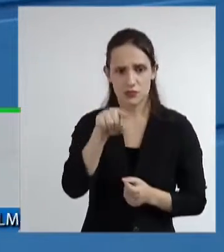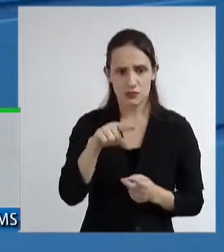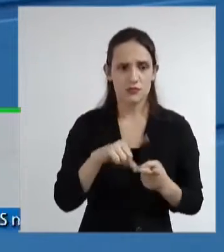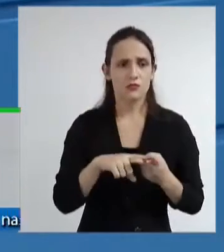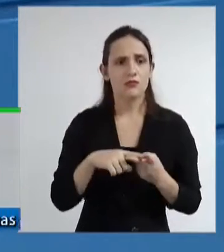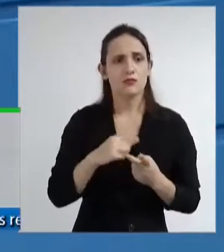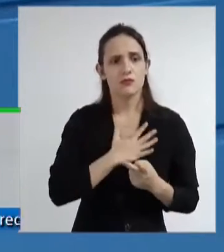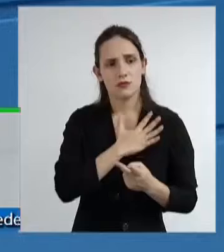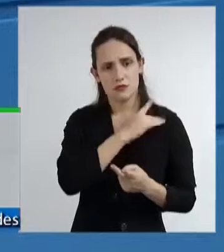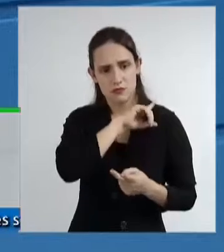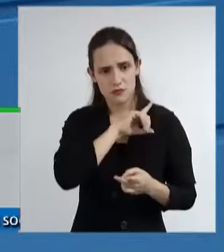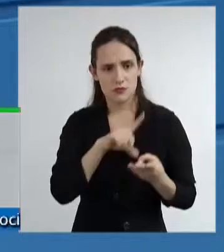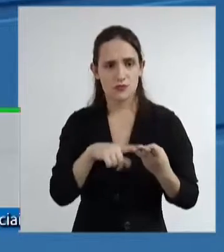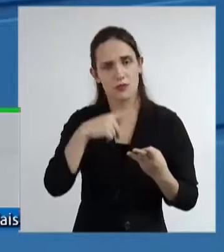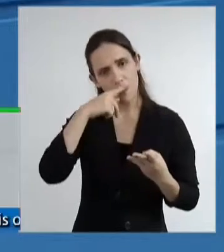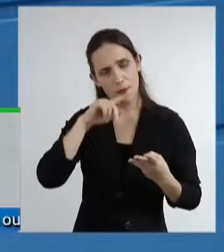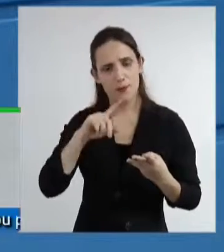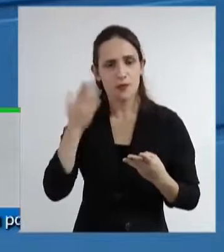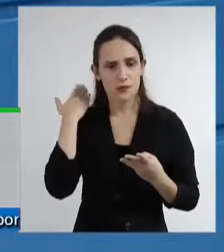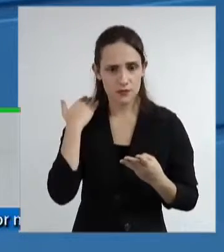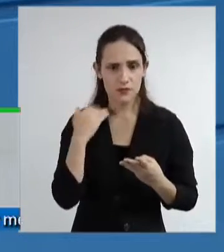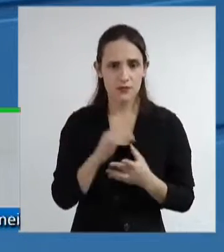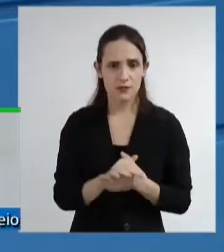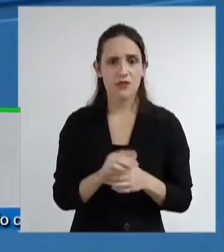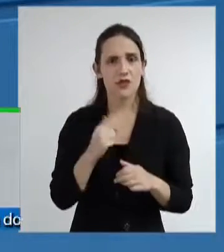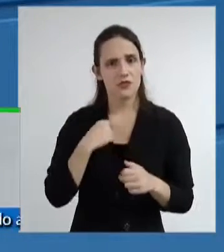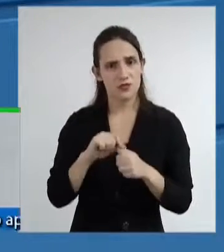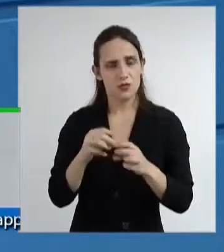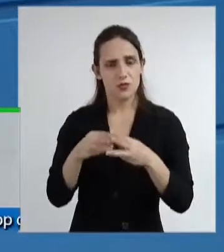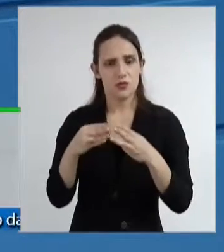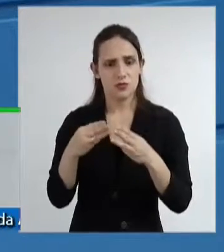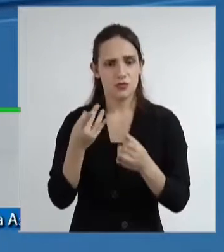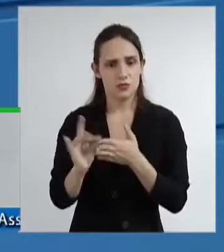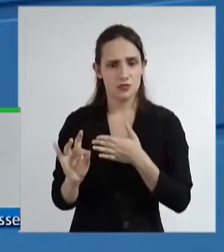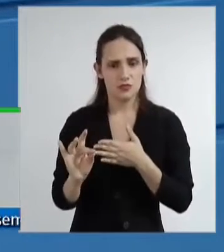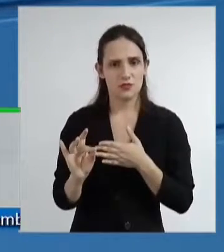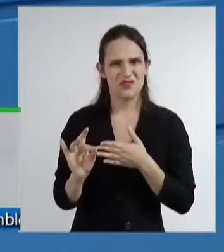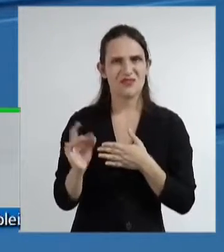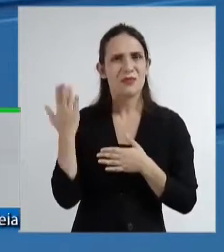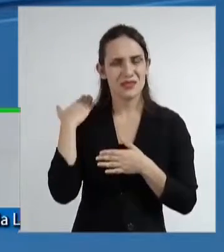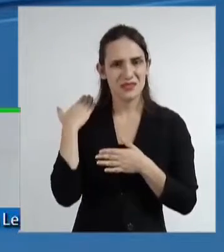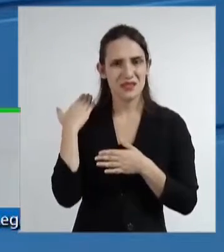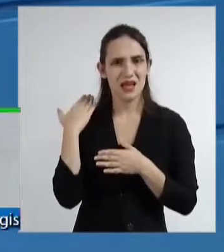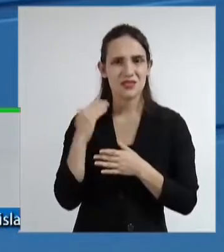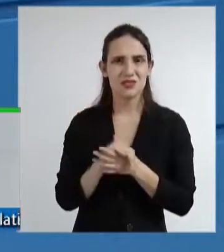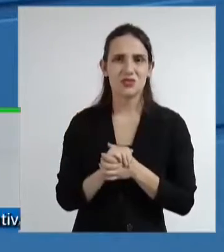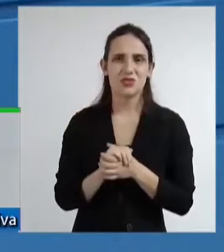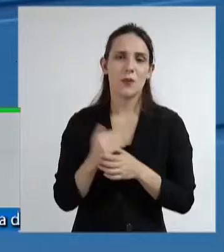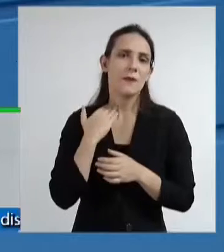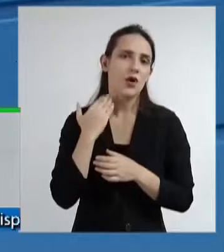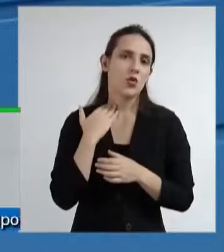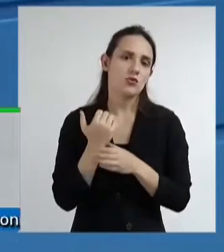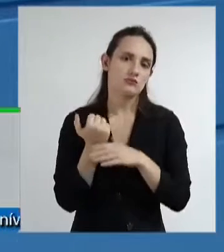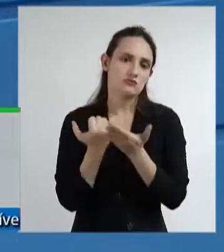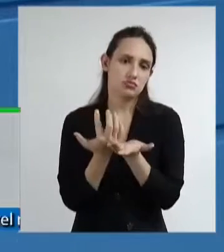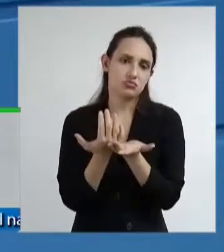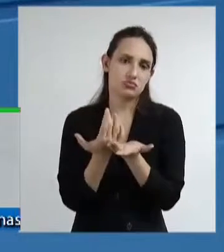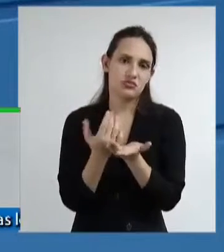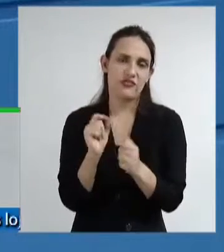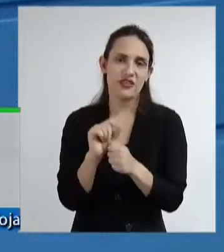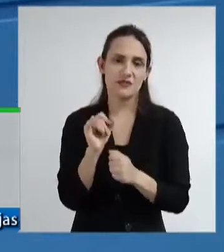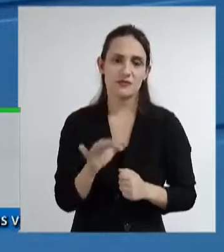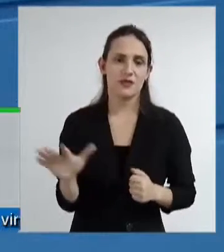deputado Coronel Davi, deputado Paulo Ciufi, na legislatura, uma moção de repúdio quando o Banco Santander, quando fez aquelas imagens